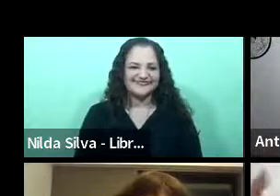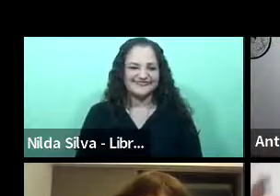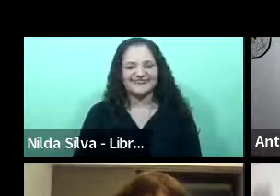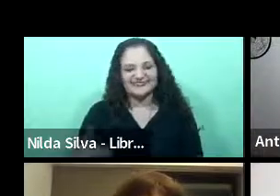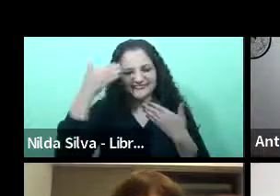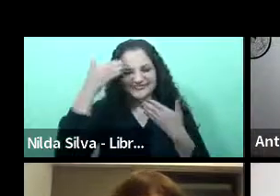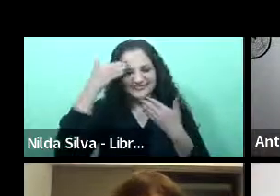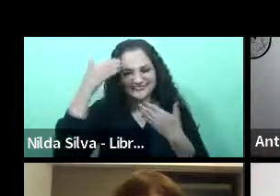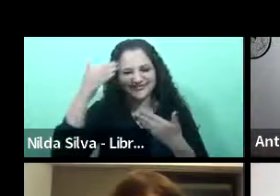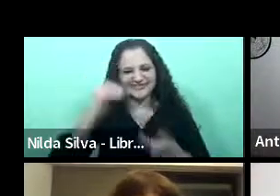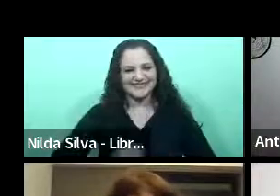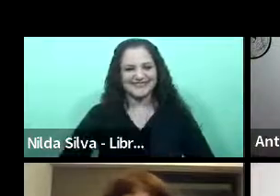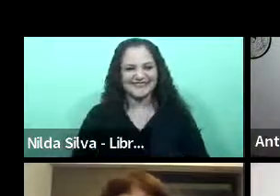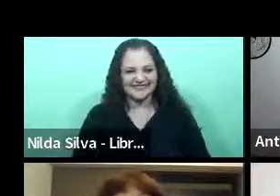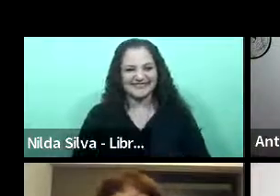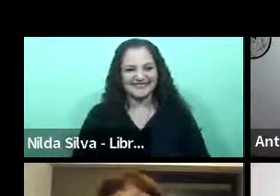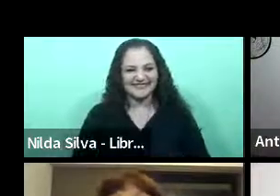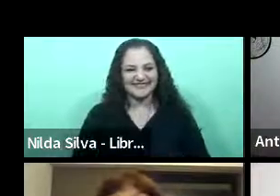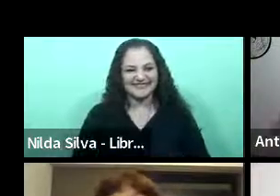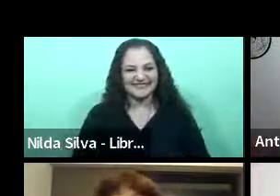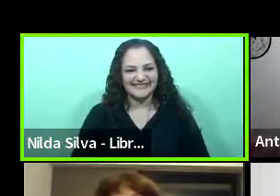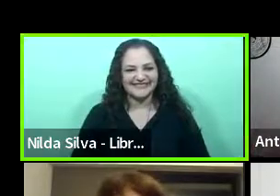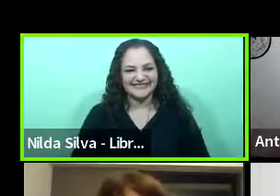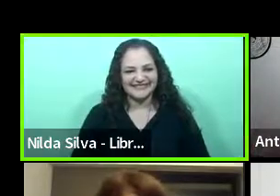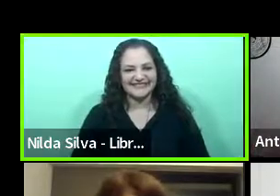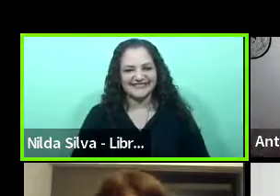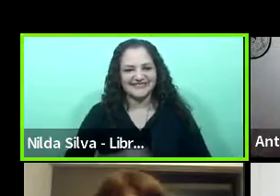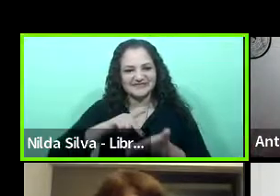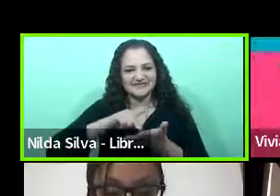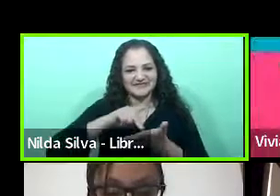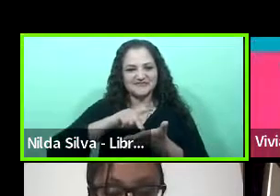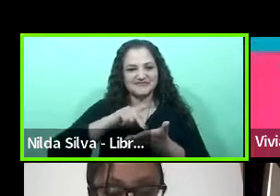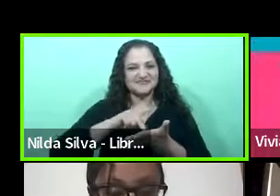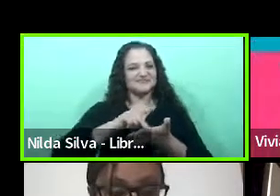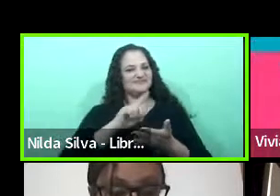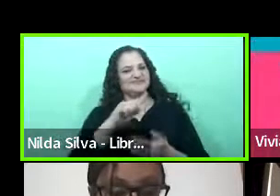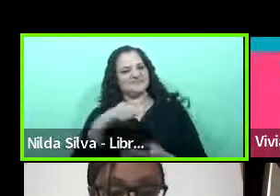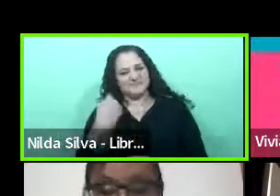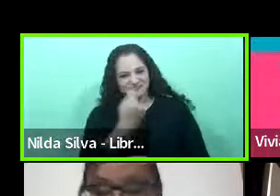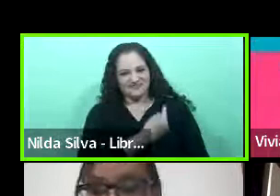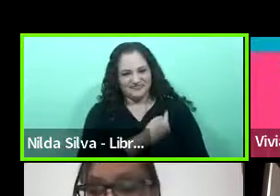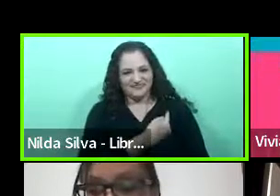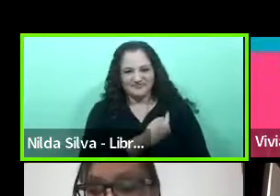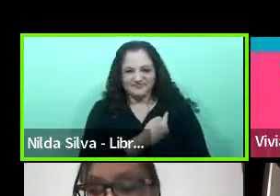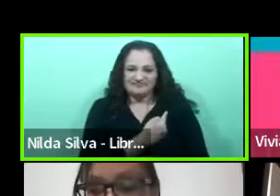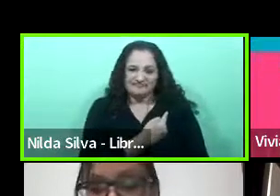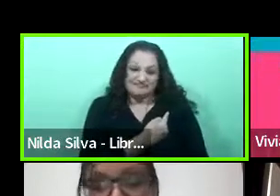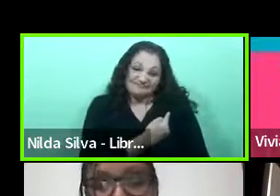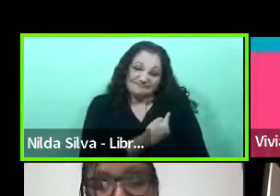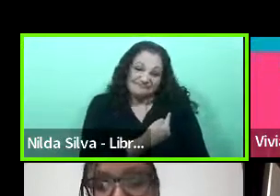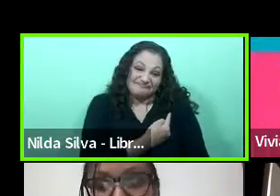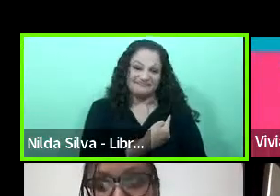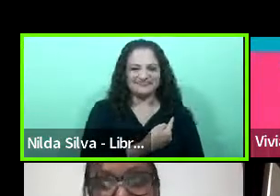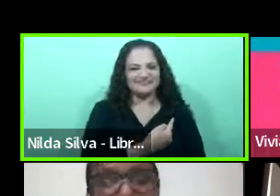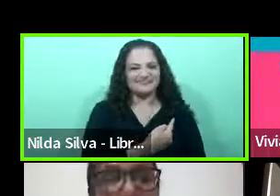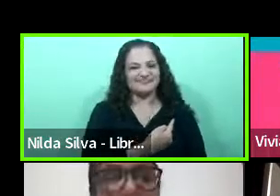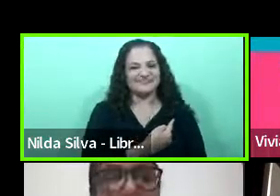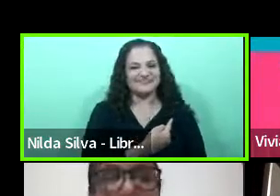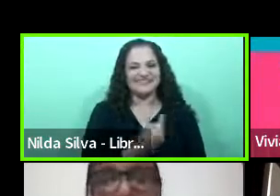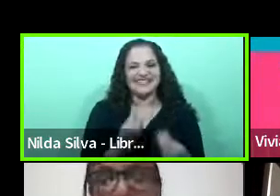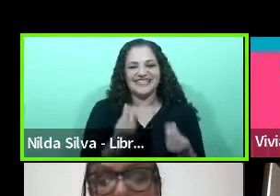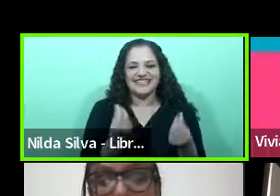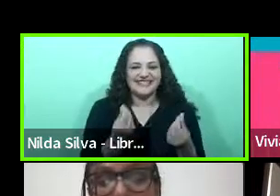Obrigada. Bom, eu acho que realmente é o que nos resta, além de